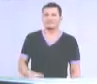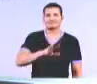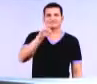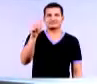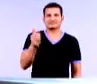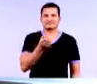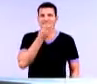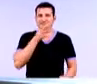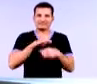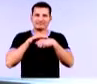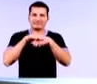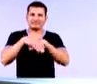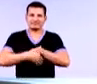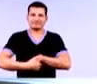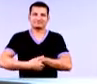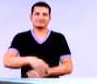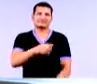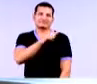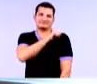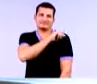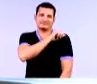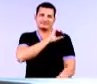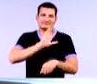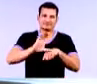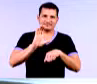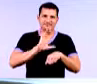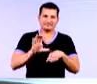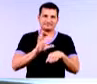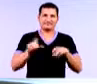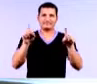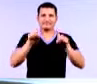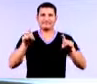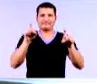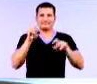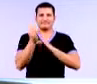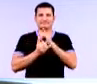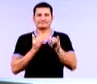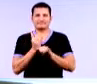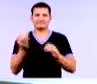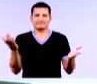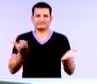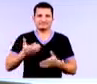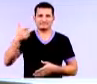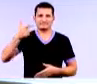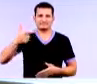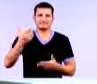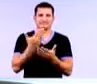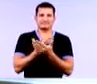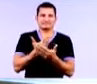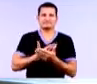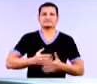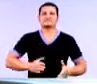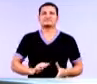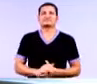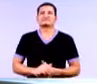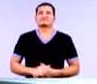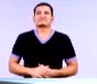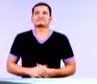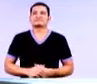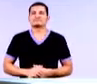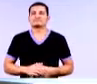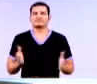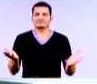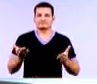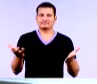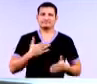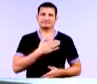Olá, boa noite aos alunos do curso de Informática para a Internet. Estamos aqui na nossa segunda aula e hoje eu gostaria de